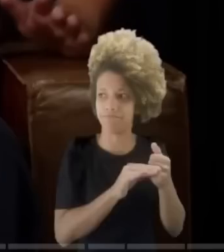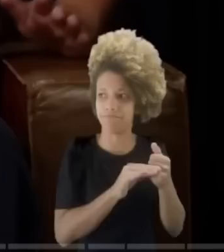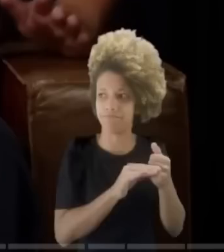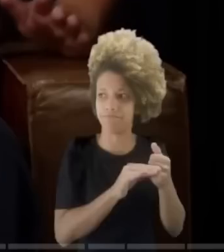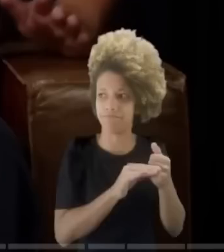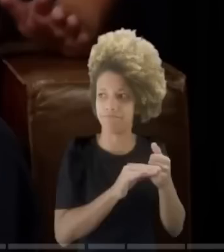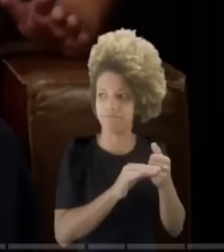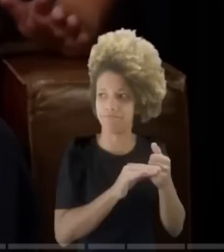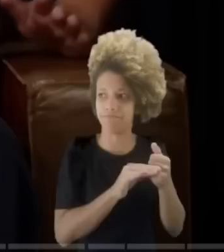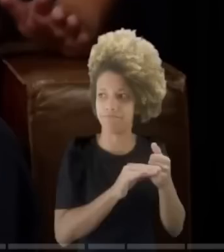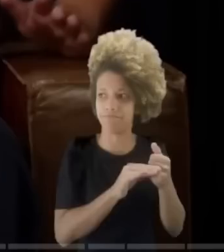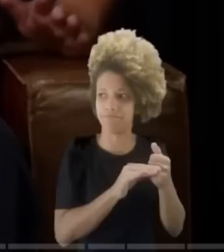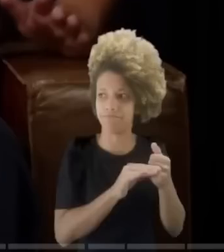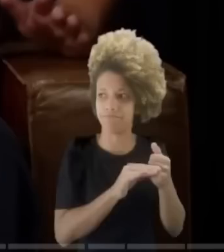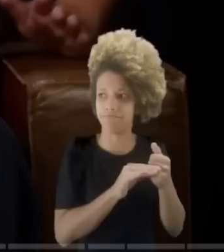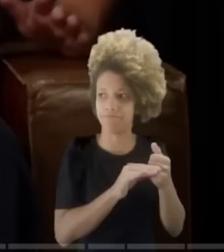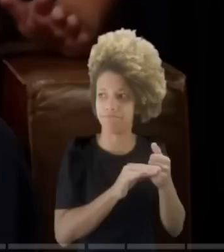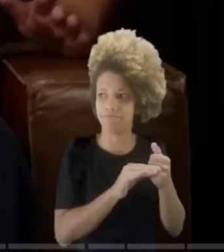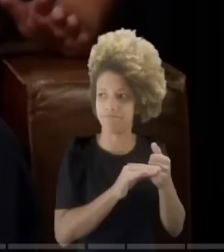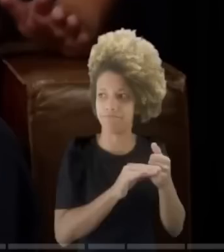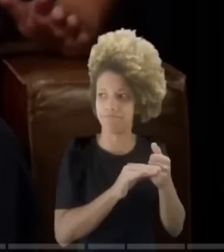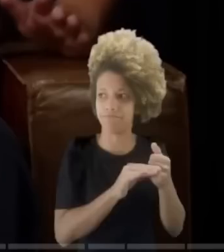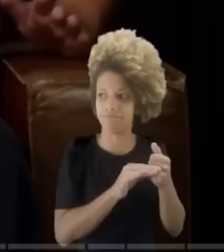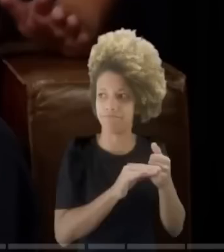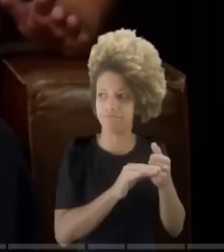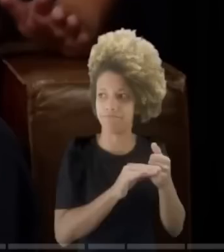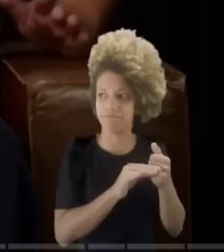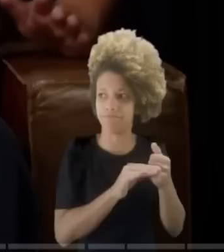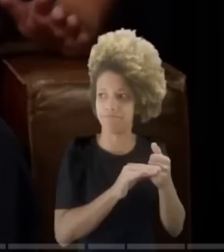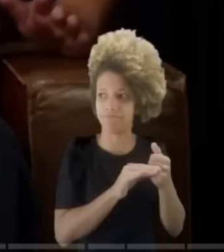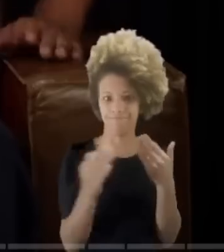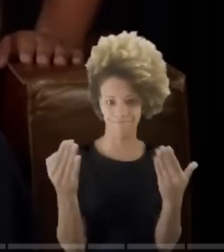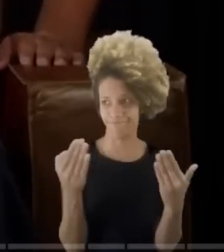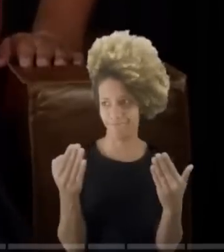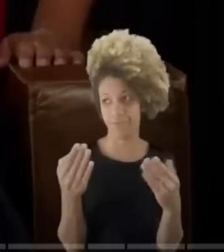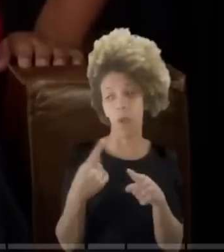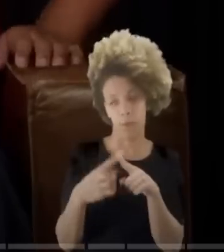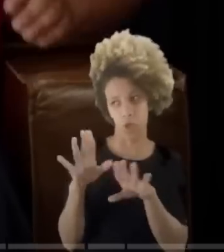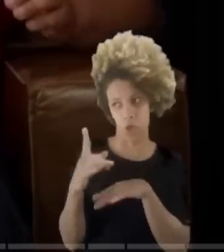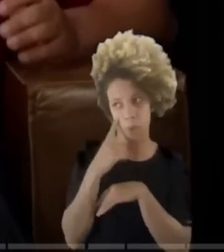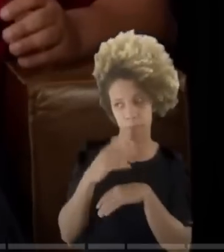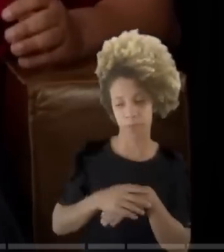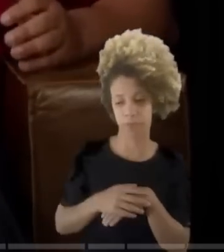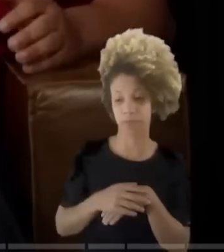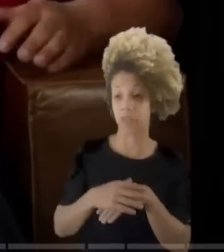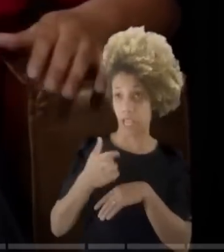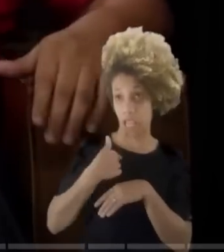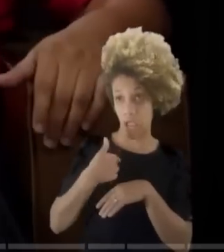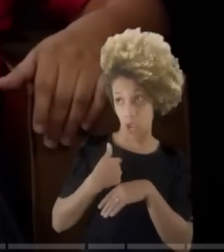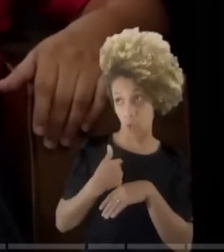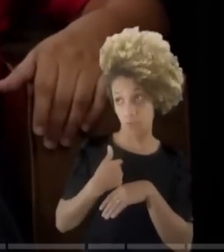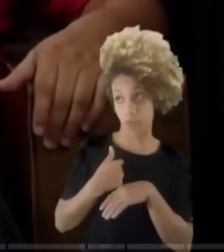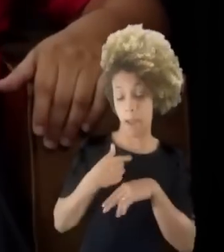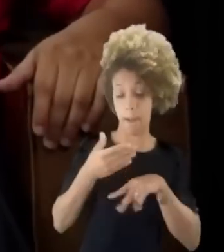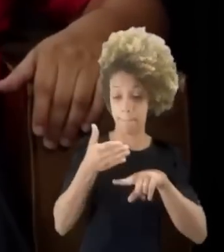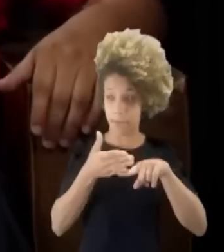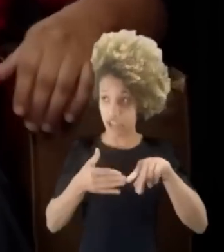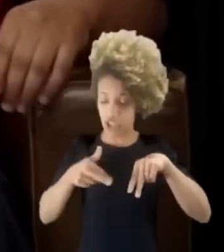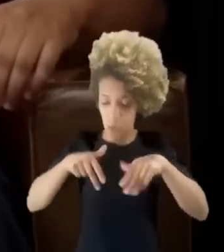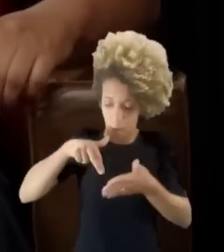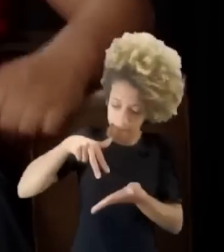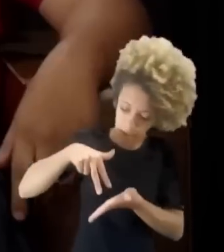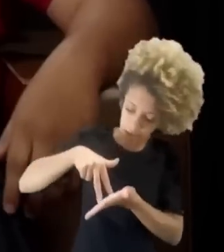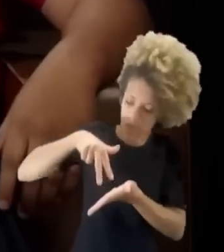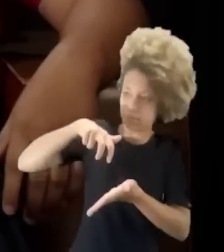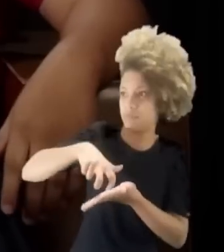excelente ponto a dor que importa no fim das contas é a sua própria dor né Tá eu perdi uma perna e você perdeu um dedo o